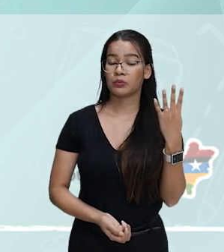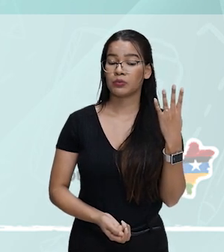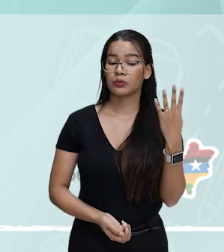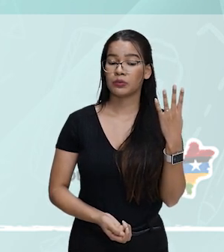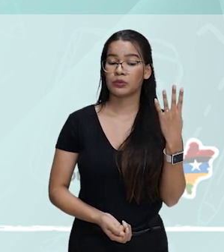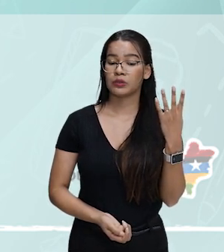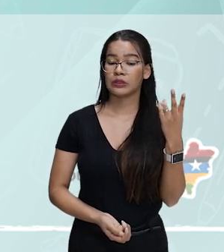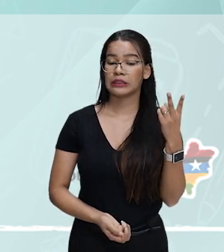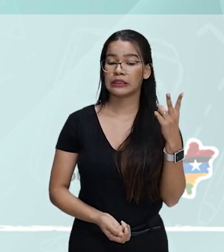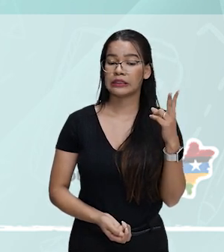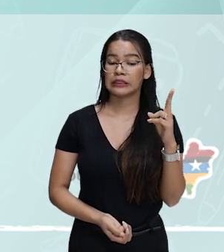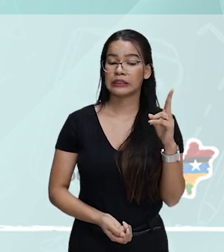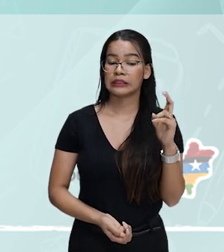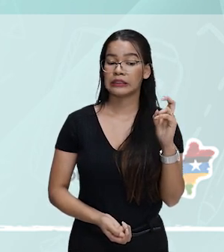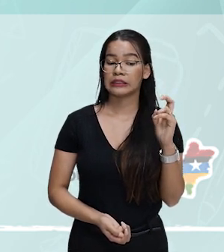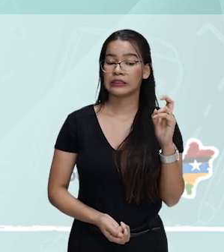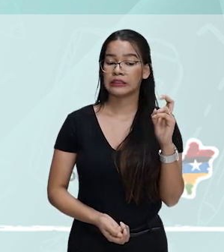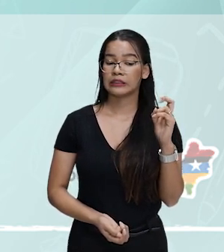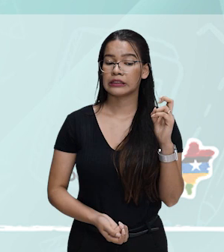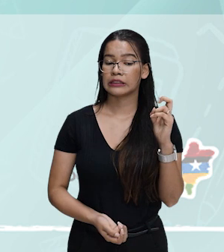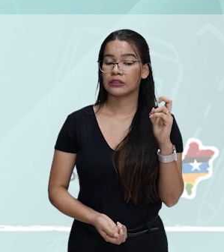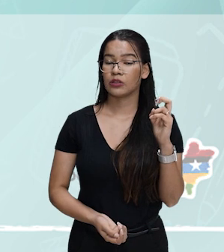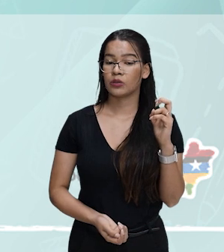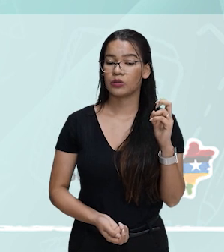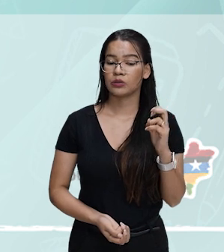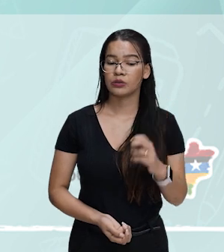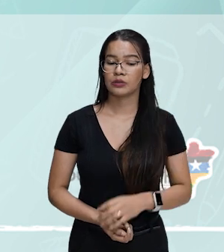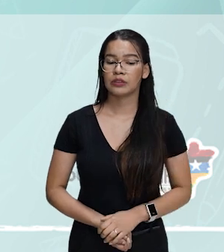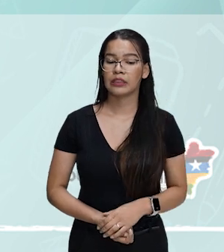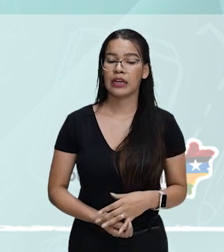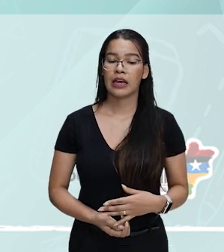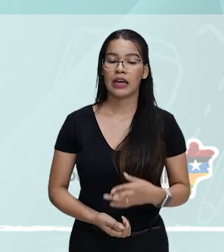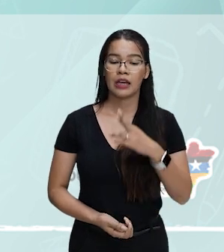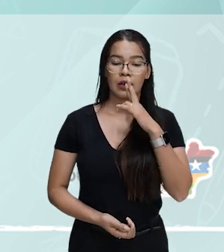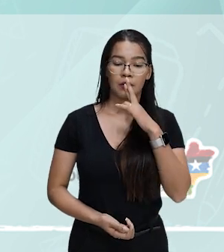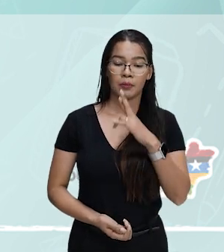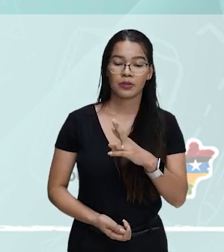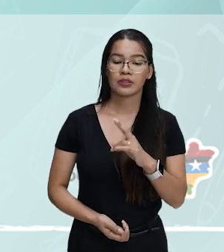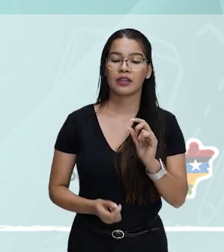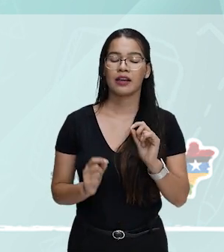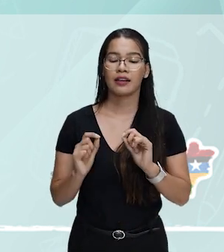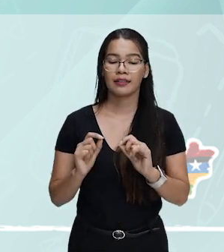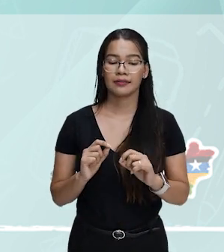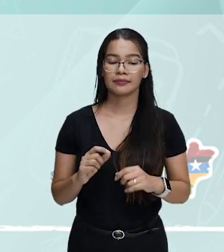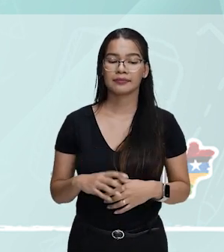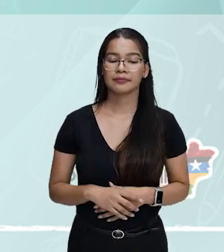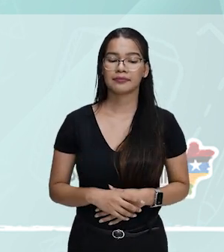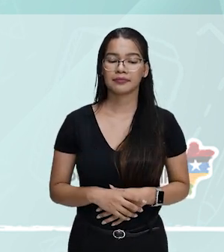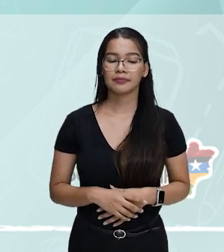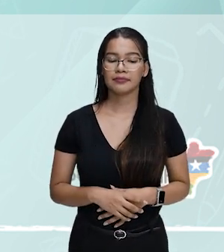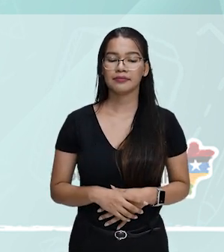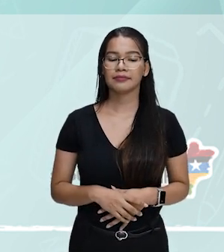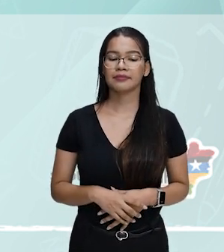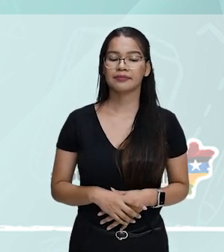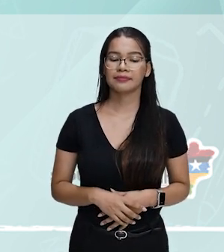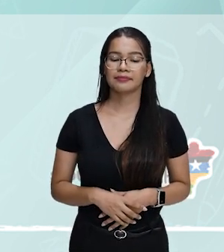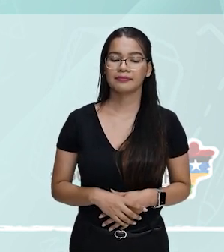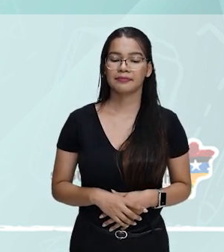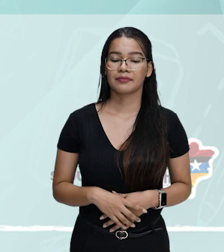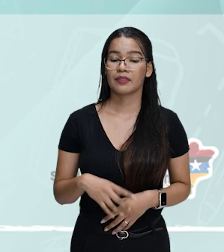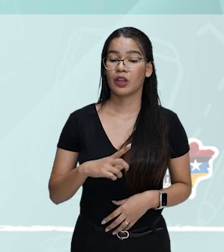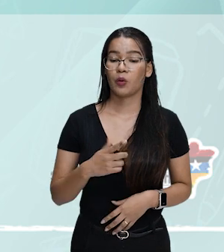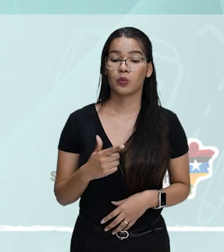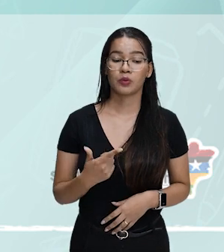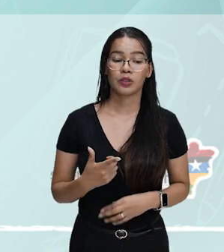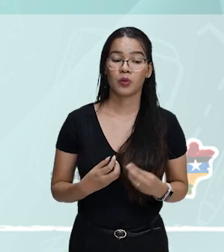Vai ou racha, ou você me solta, ou você me laça. O negócio tá bonito aqui, né? Não tem